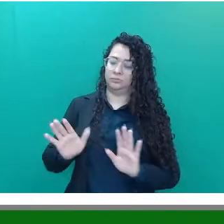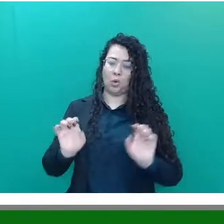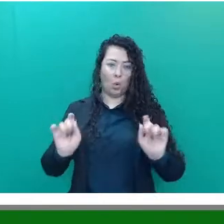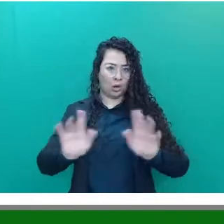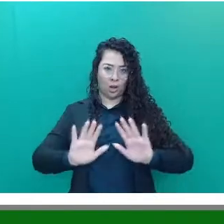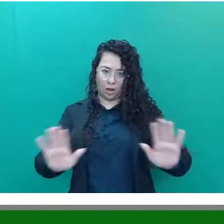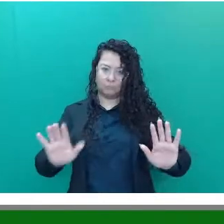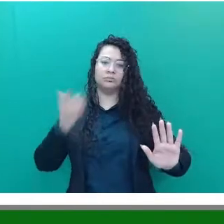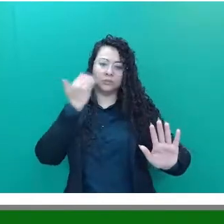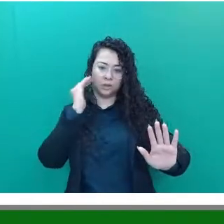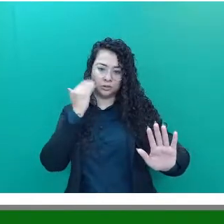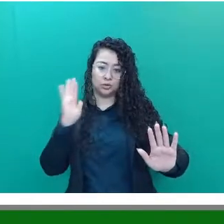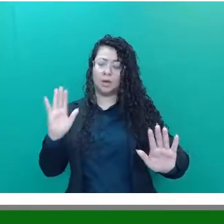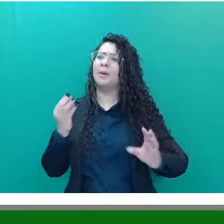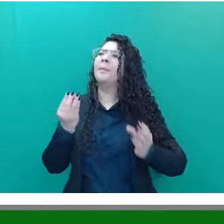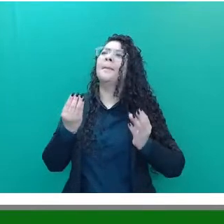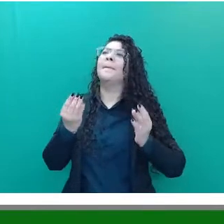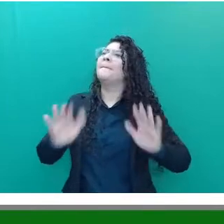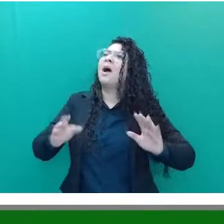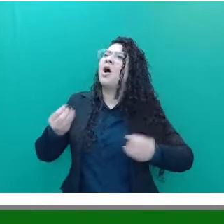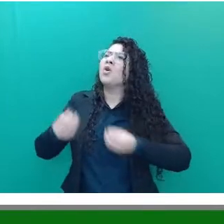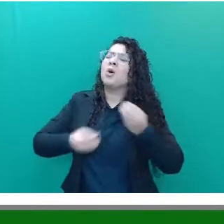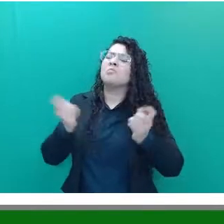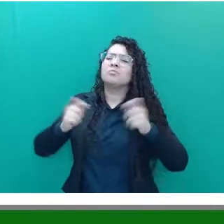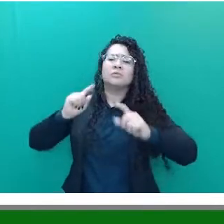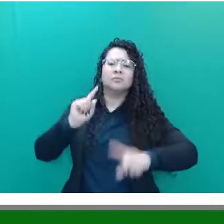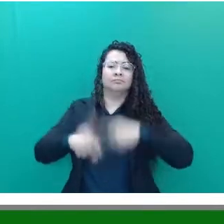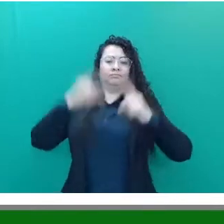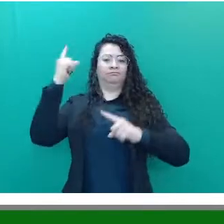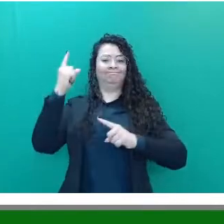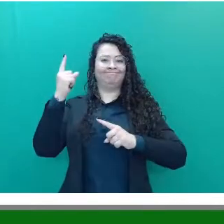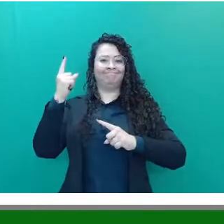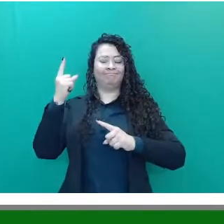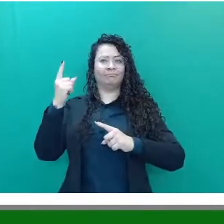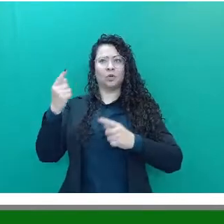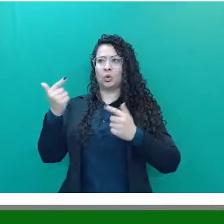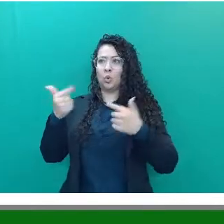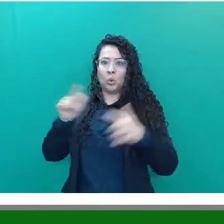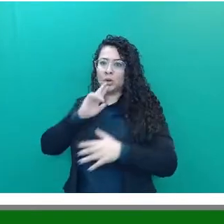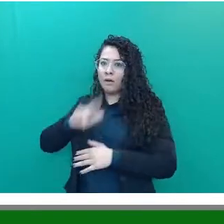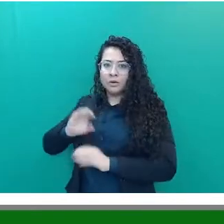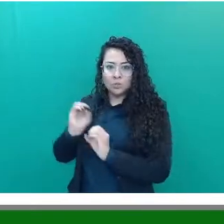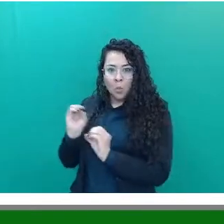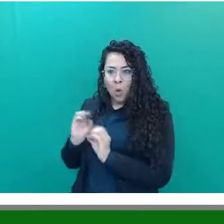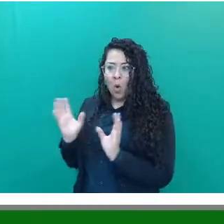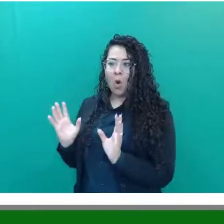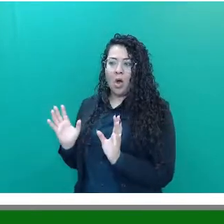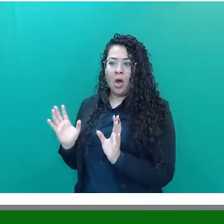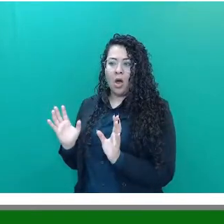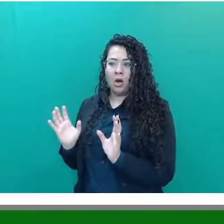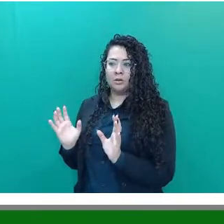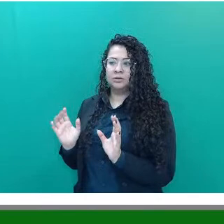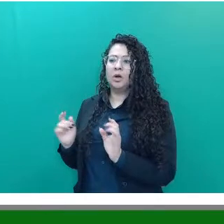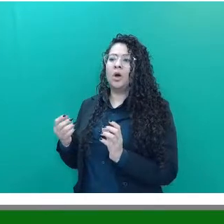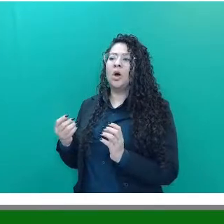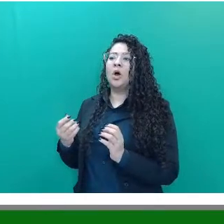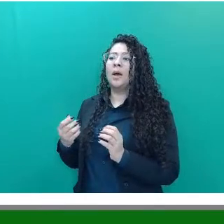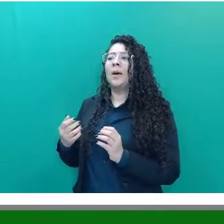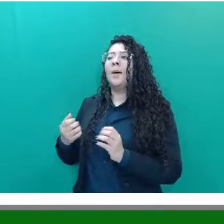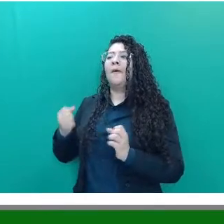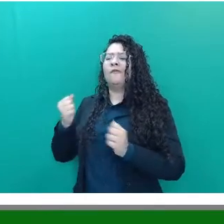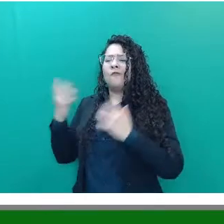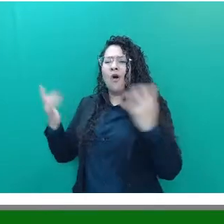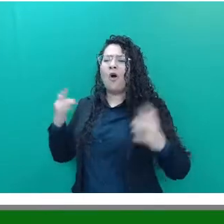para transformar esses cursos? Isso não foi respondido. Para quem não é da universidade, para quem não trabalha num curso como você, um curso